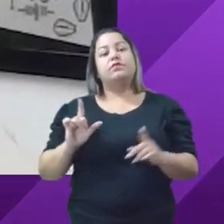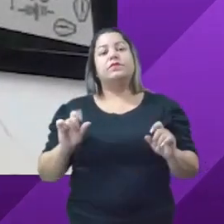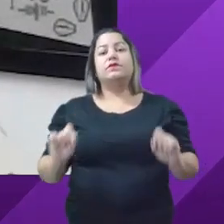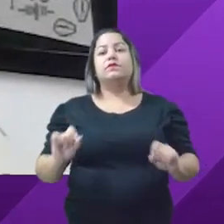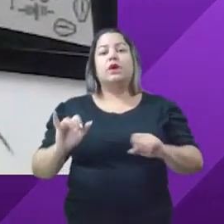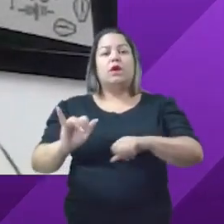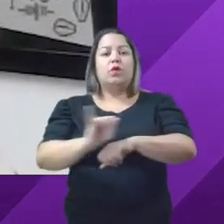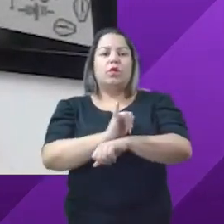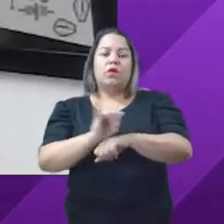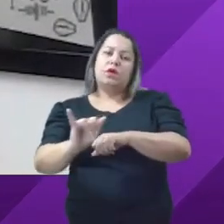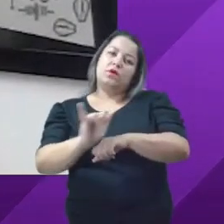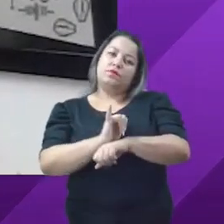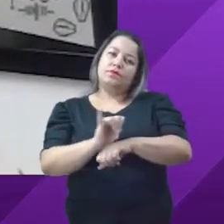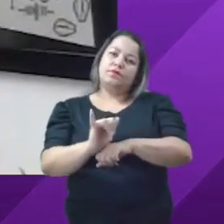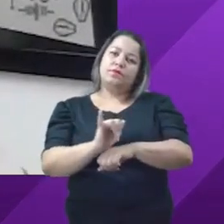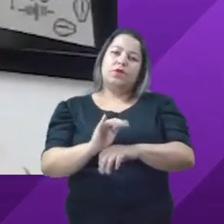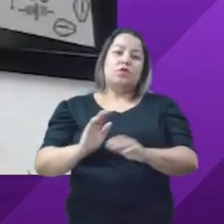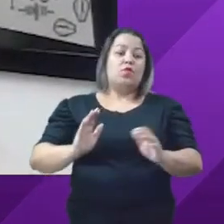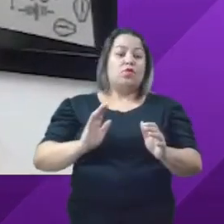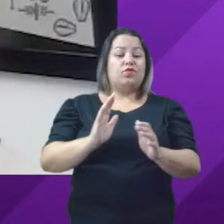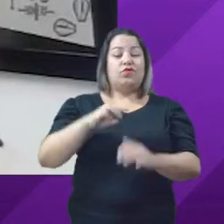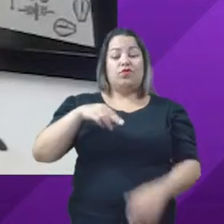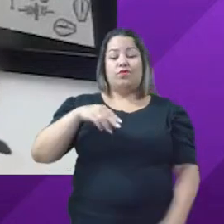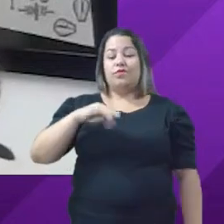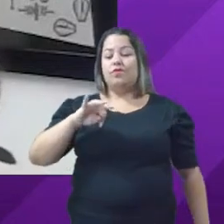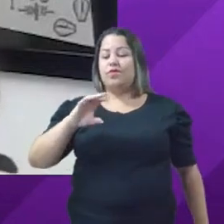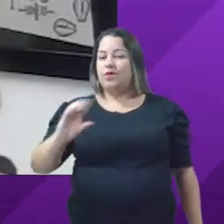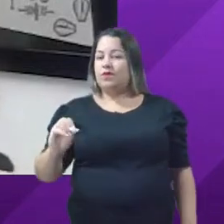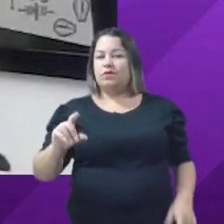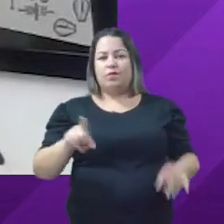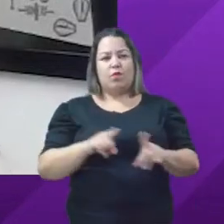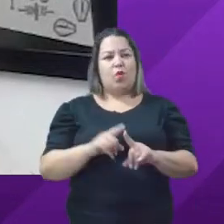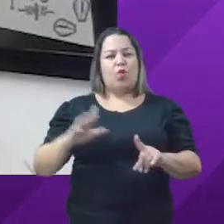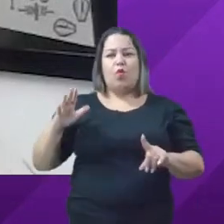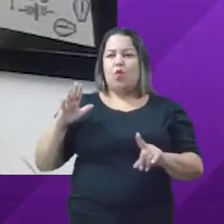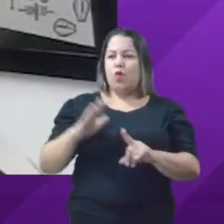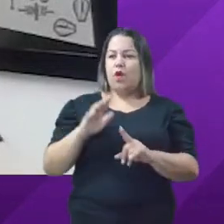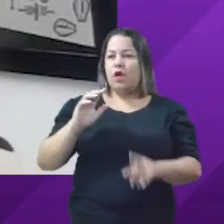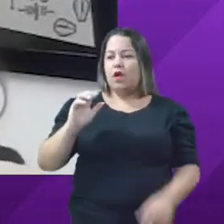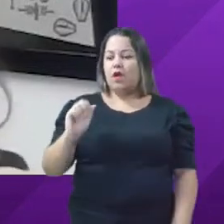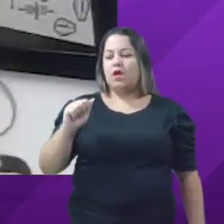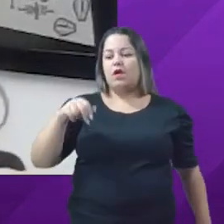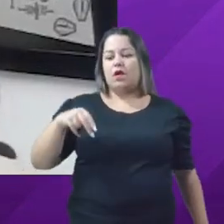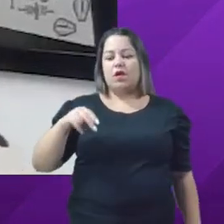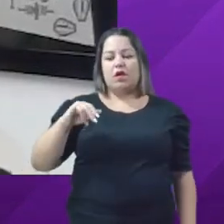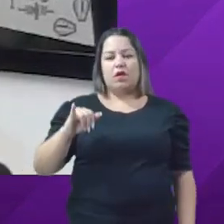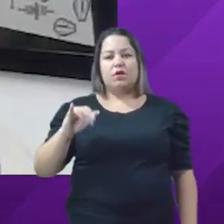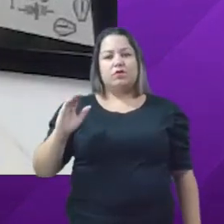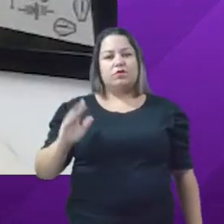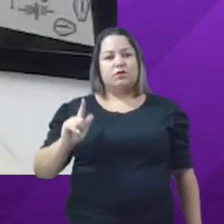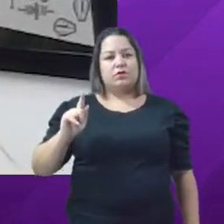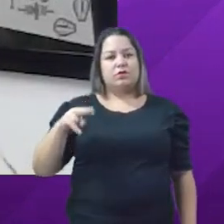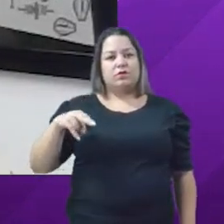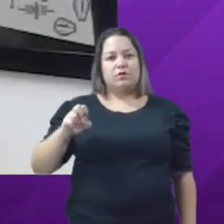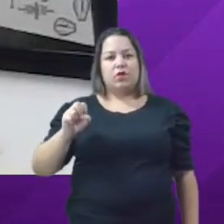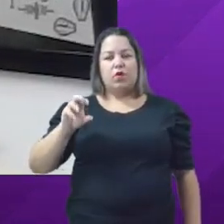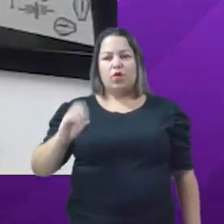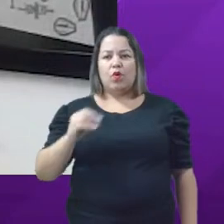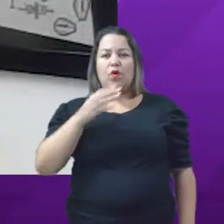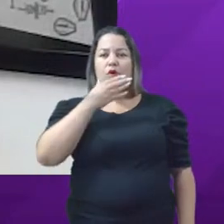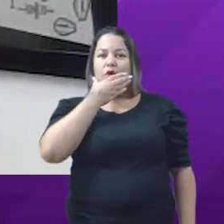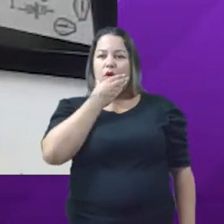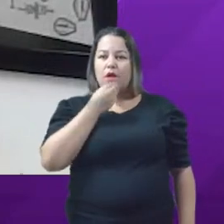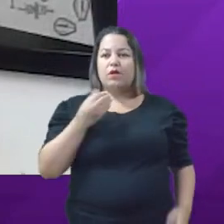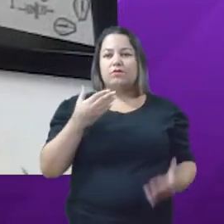arquitetam em prol de um mito. Então, quando a gente fala de ofensiva antigênero, é também sobre os homens que a gente perde